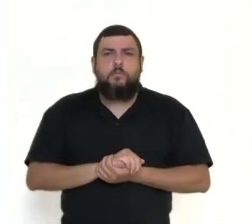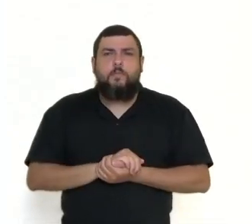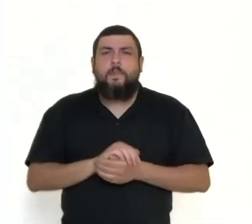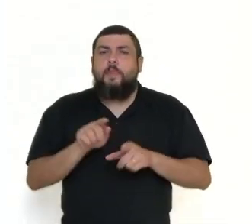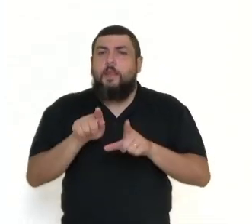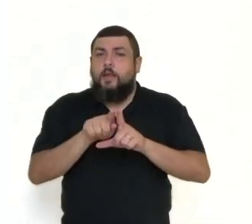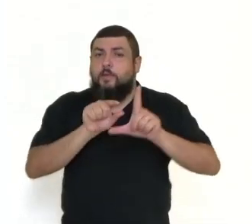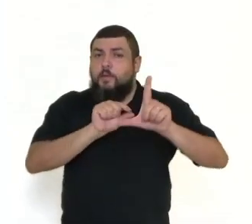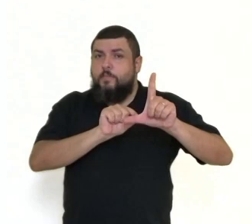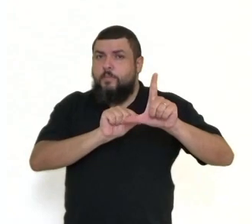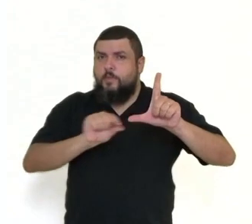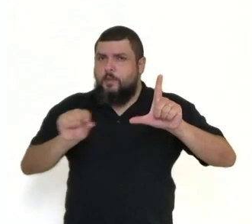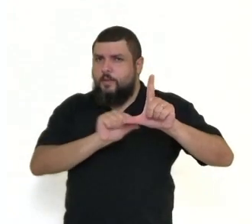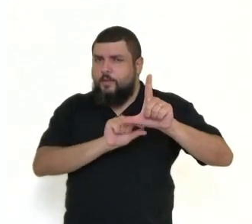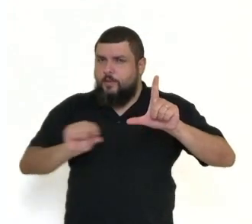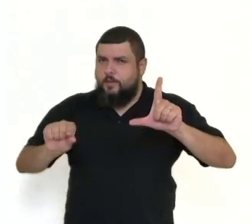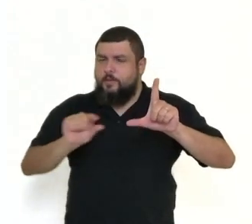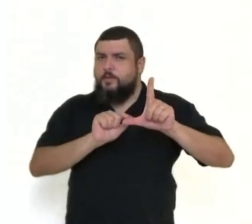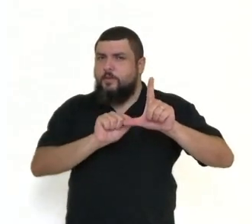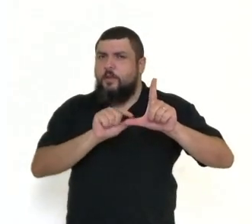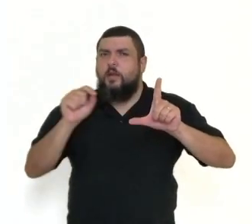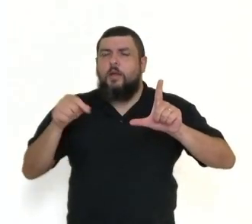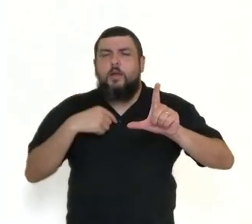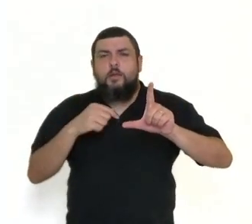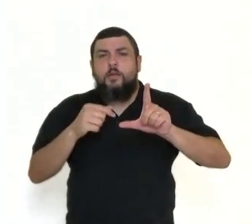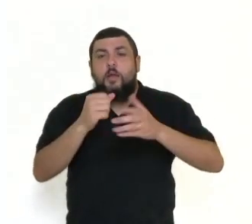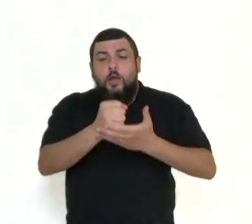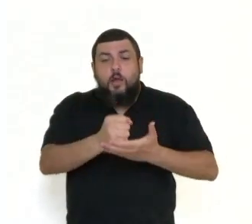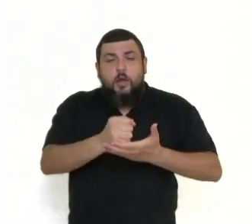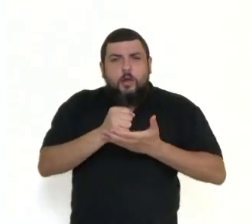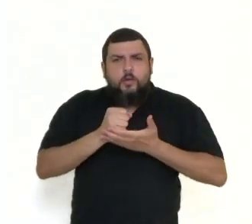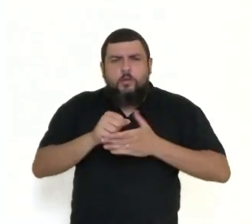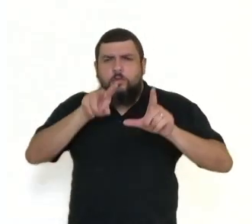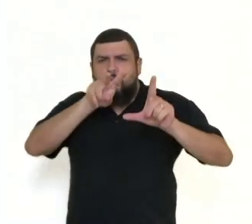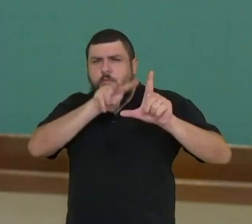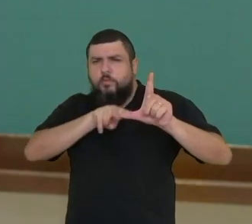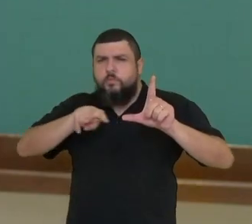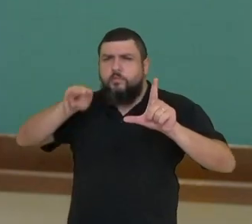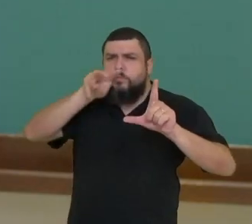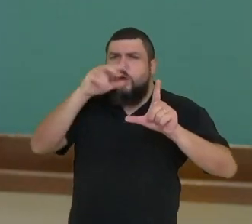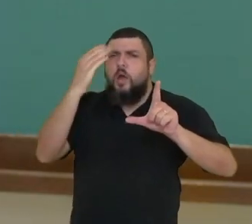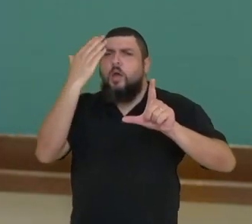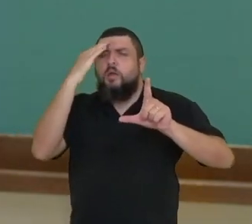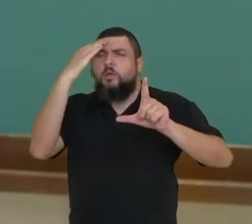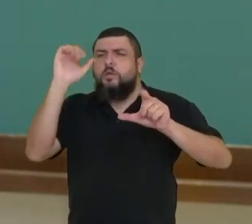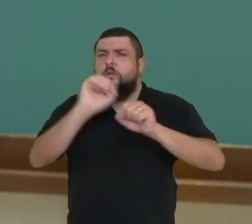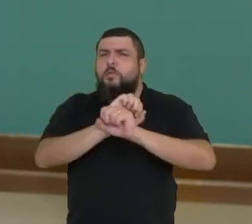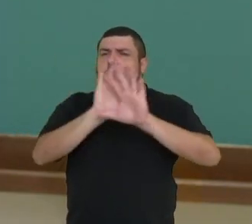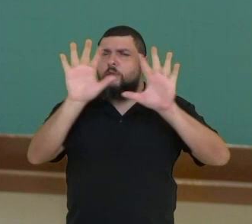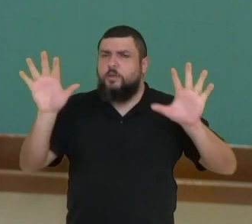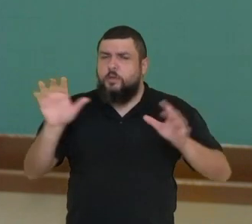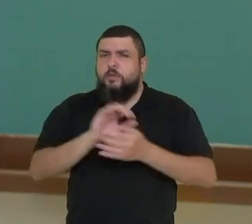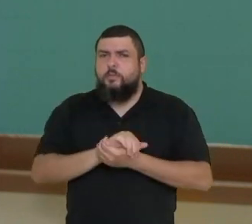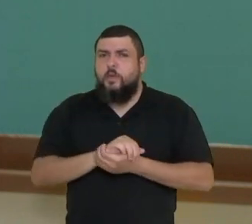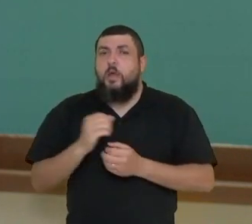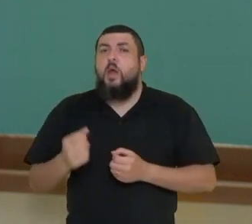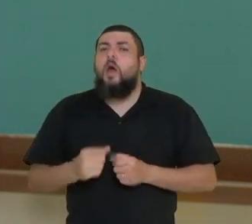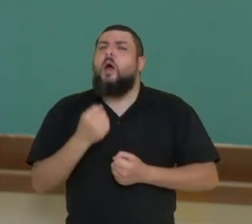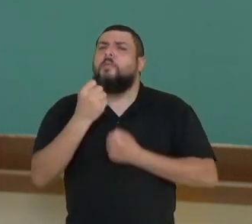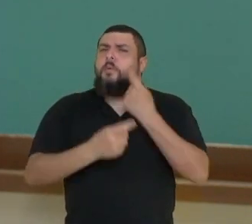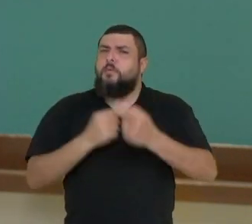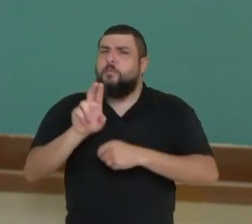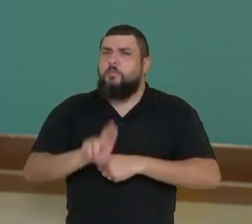legendas, ou seja, ajuda na leitura das informações apresentadas. Na maioria dos casos, o uso de